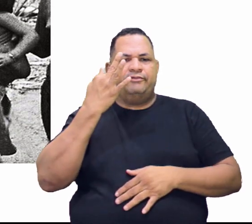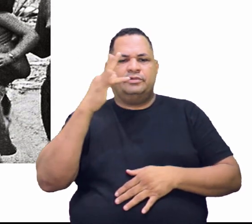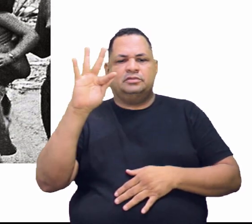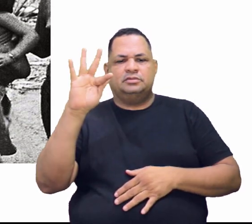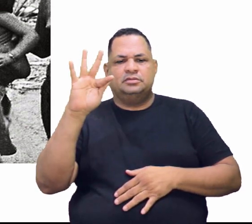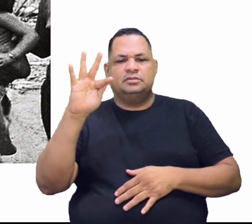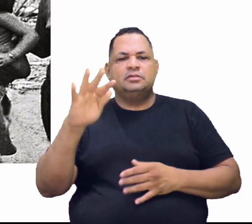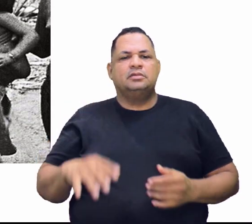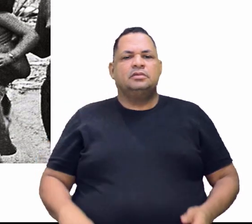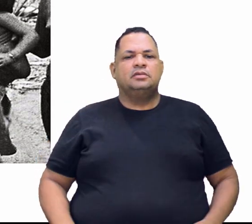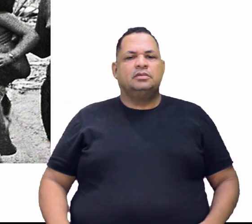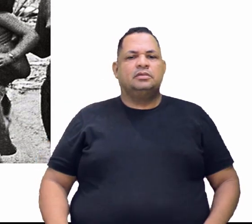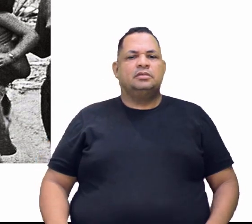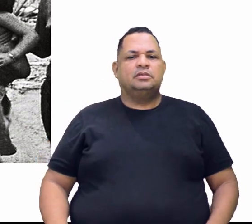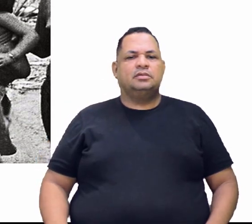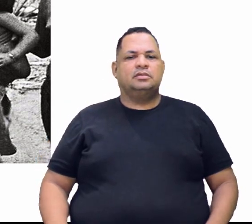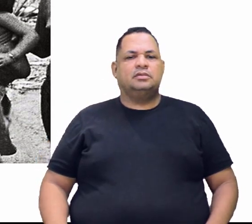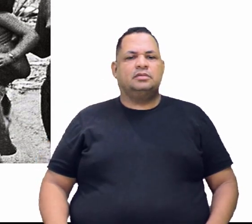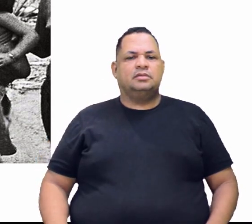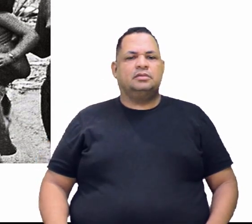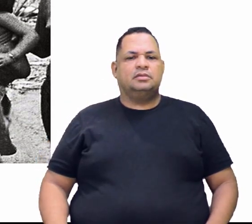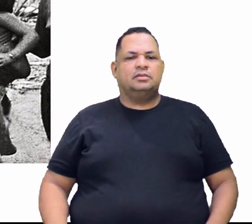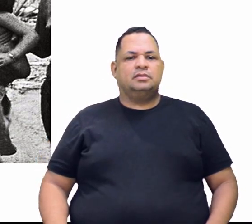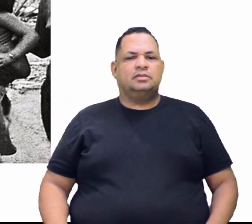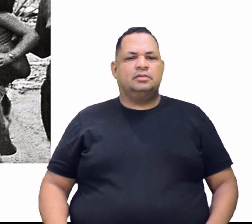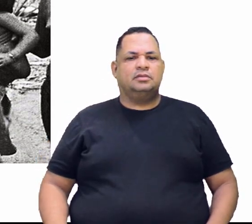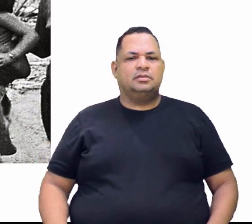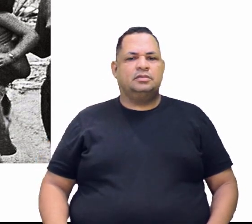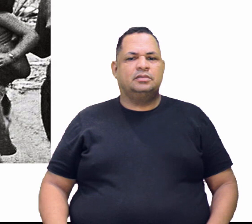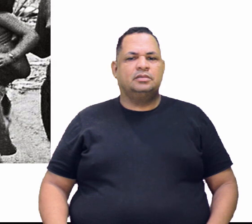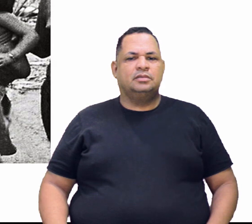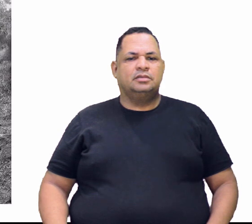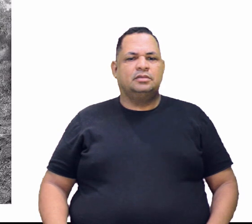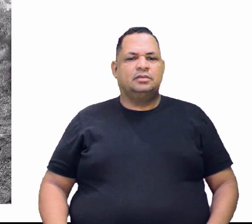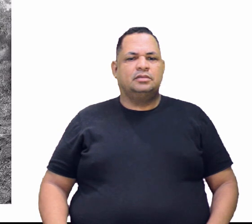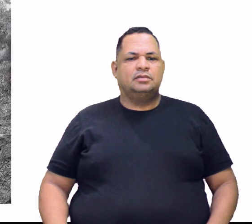francês. Aí ele fala, meu capitão.